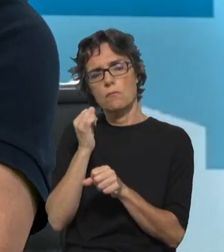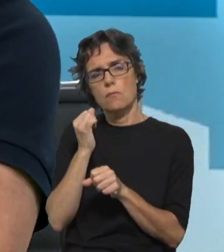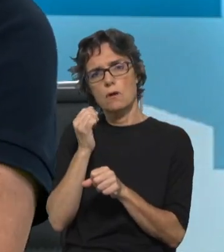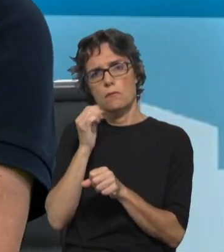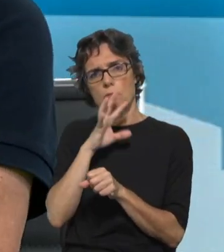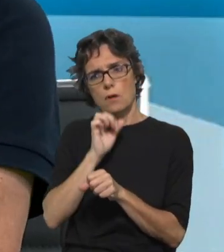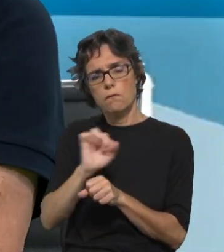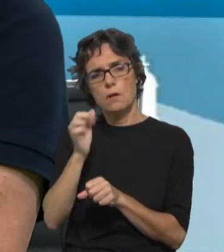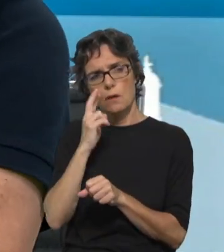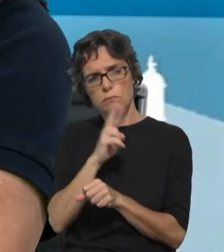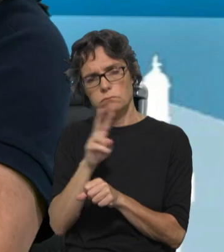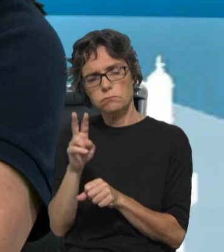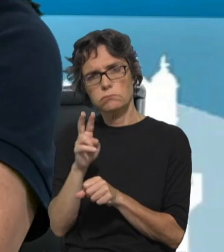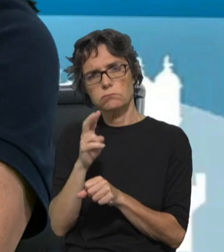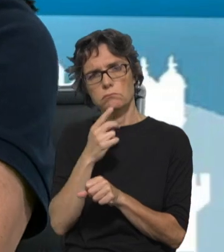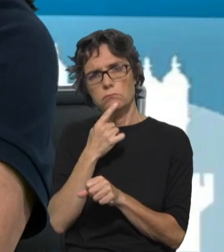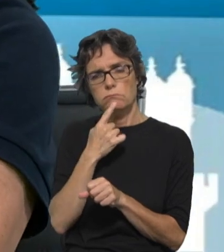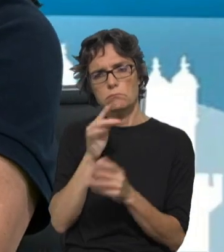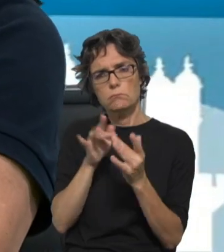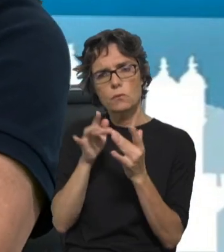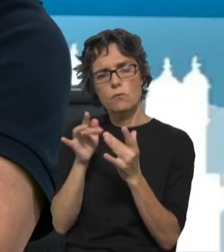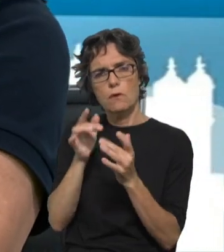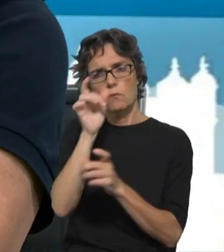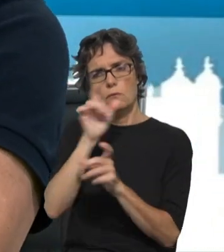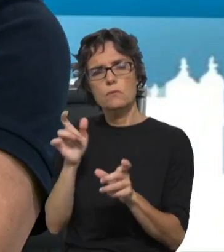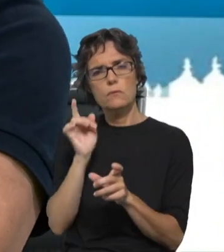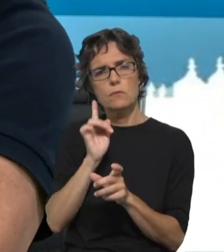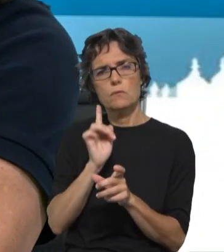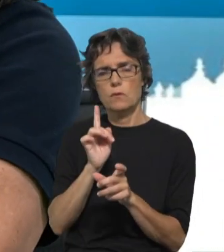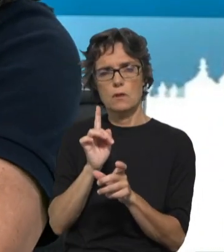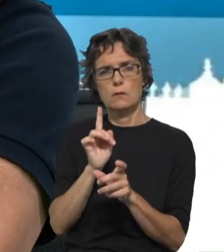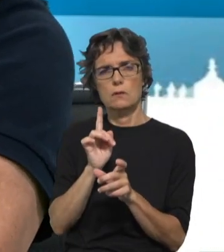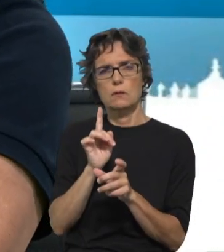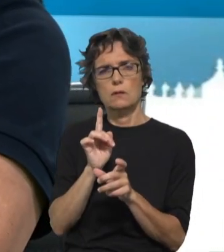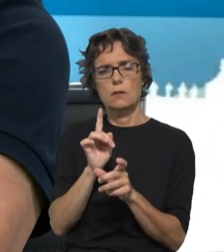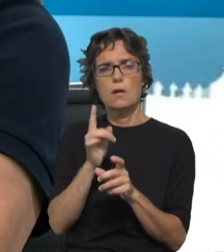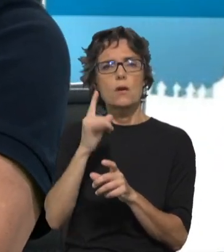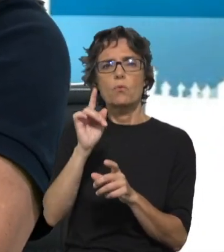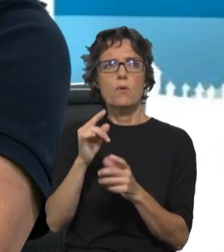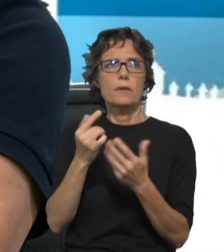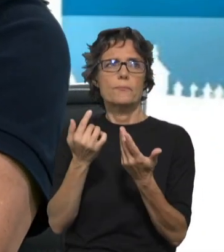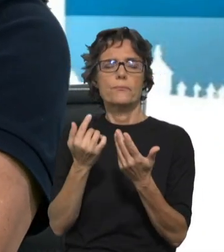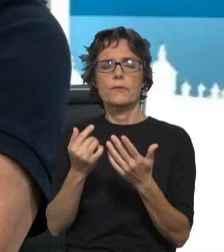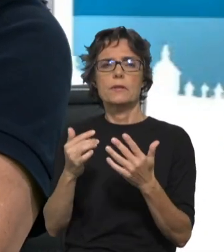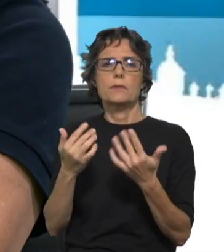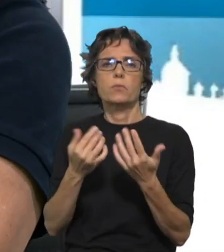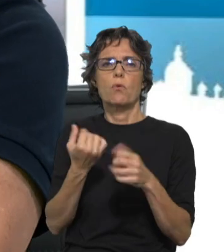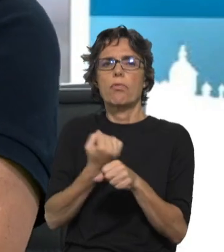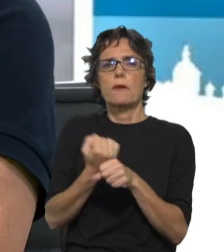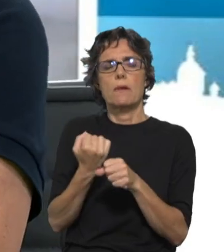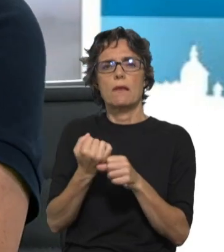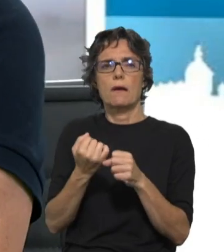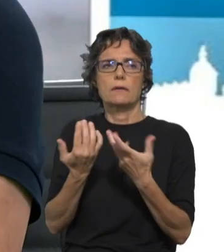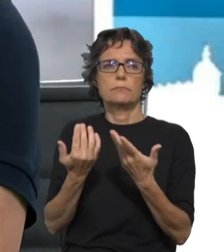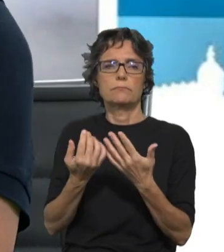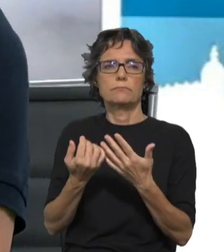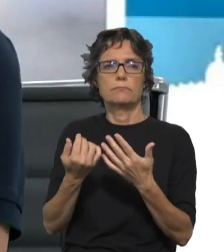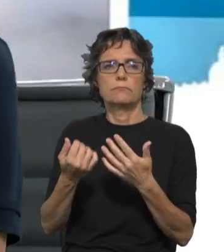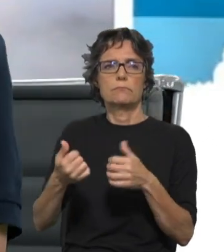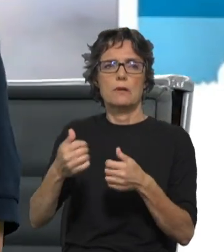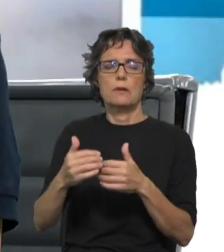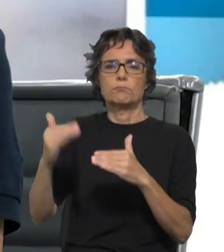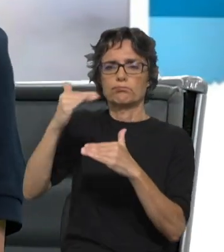este movimento de ir ao encontro dos outros, em vez de simplesmente do seu cadeiral ou da